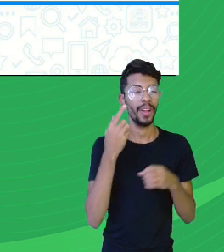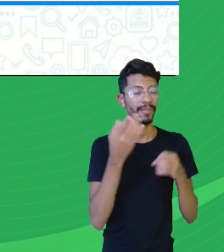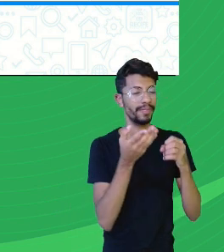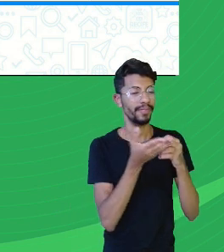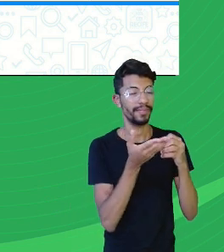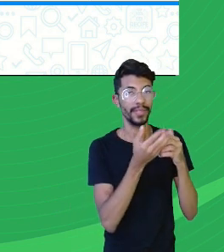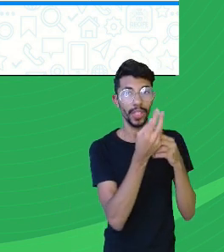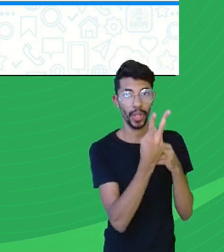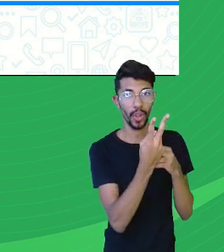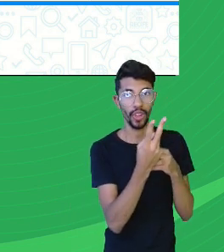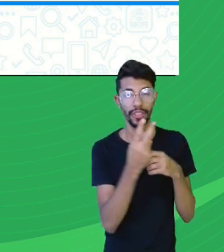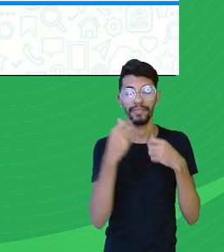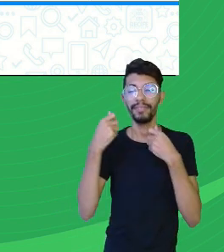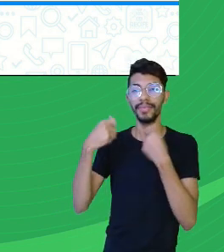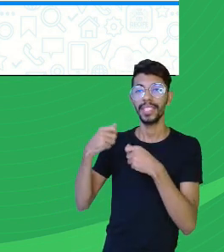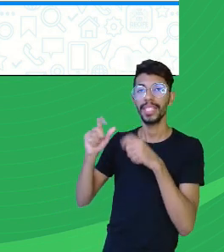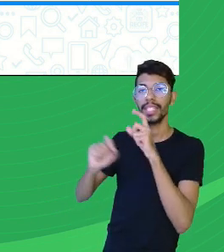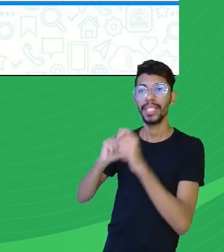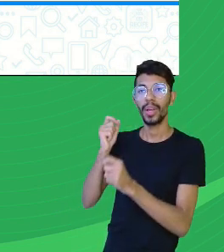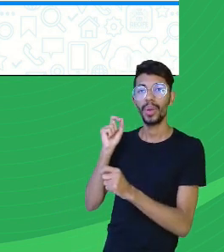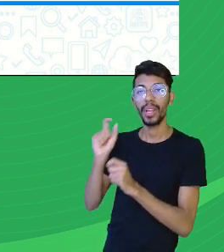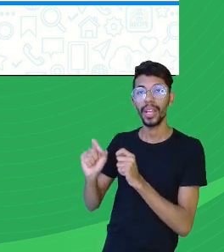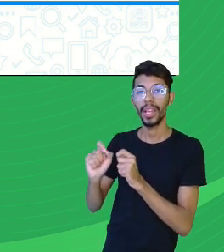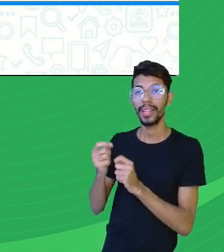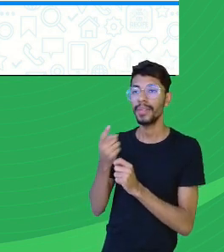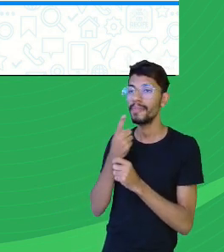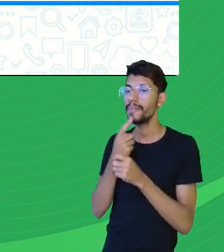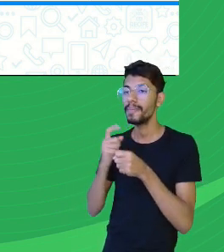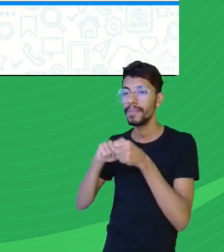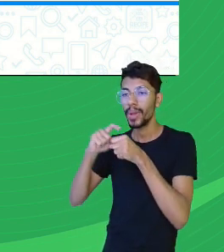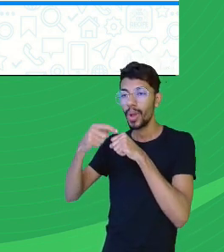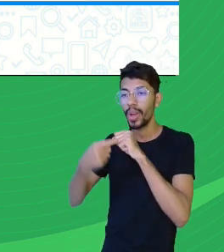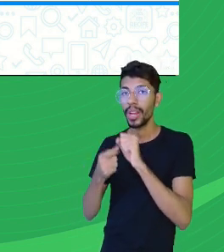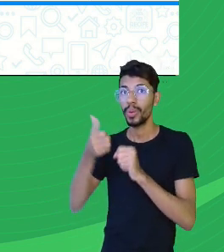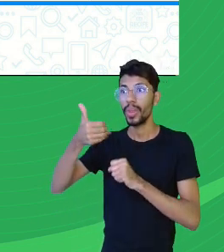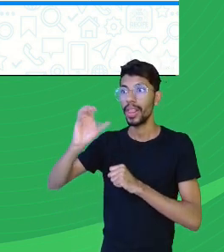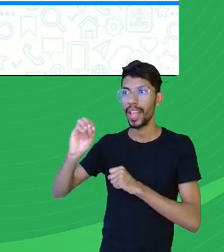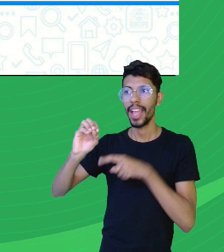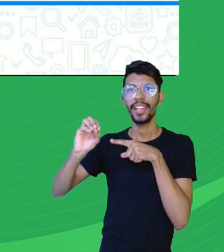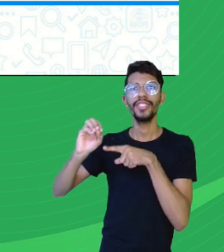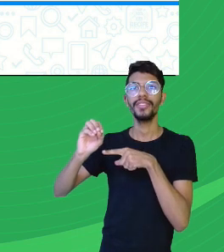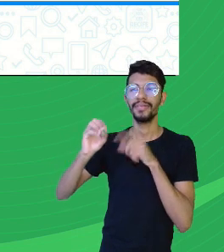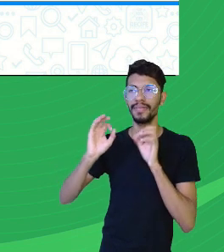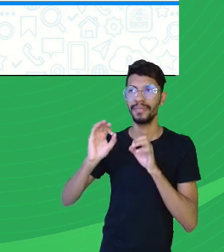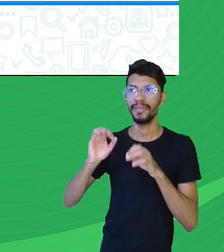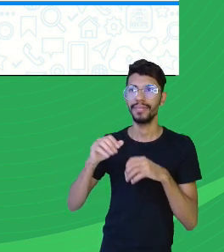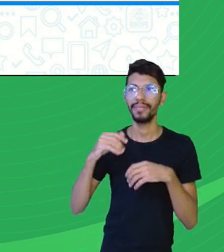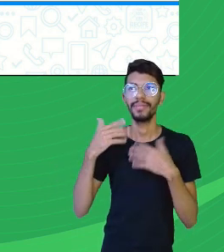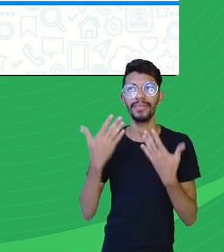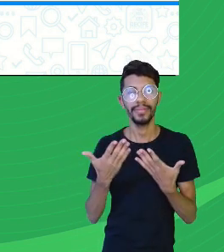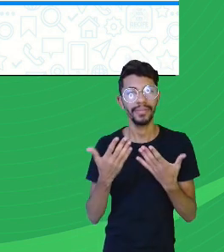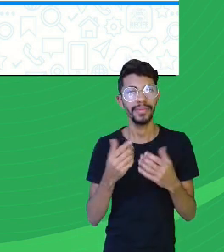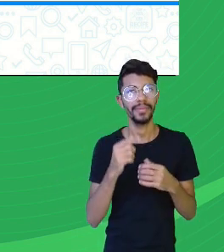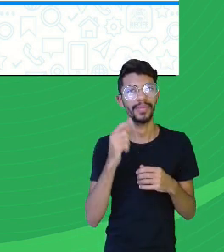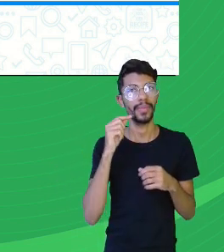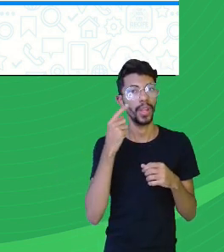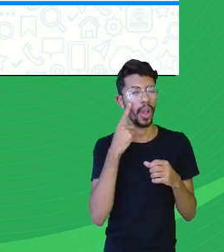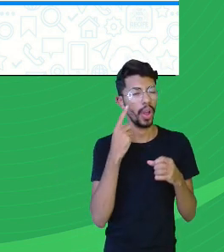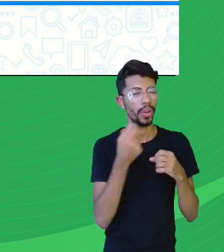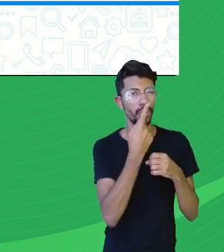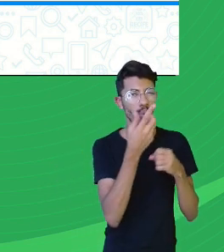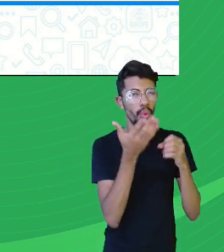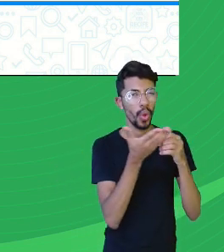suco, ela precisará de 10 morangos. Um copo, 5